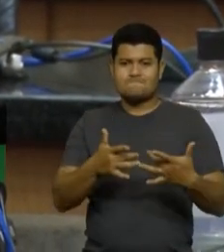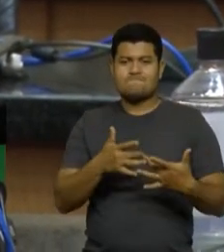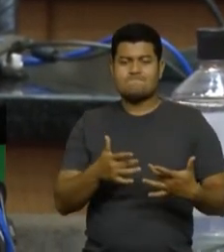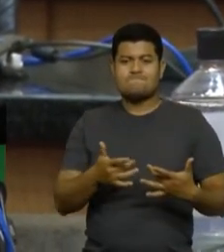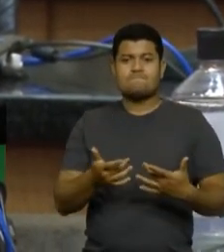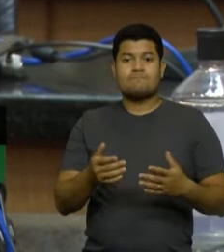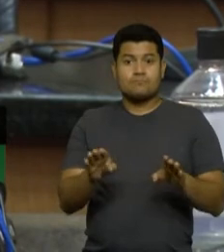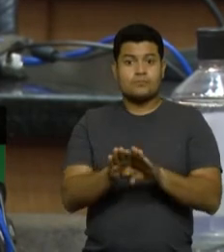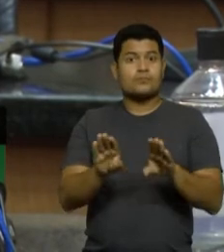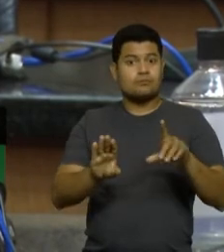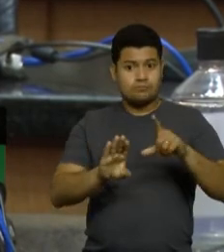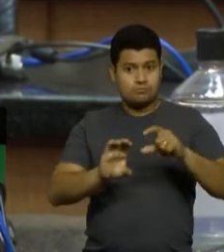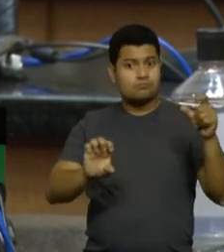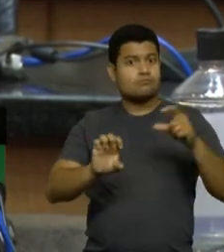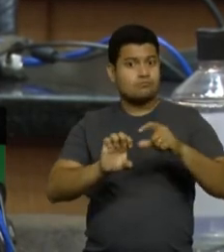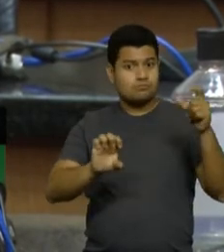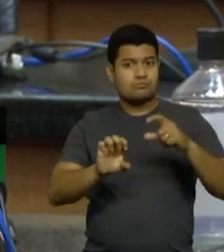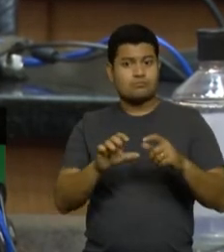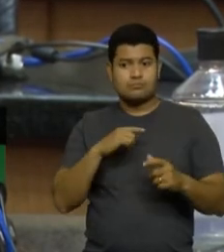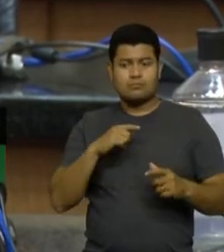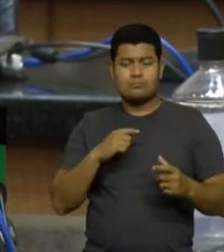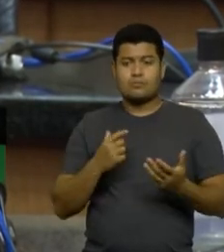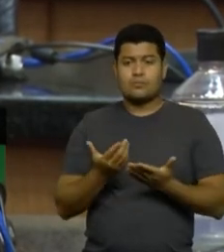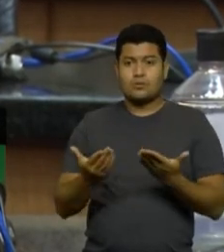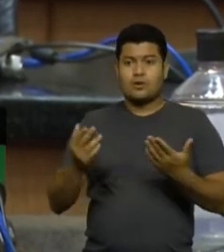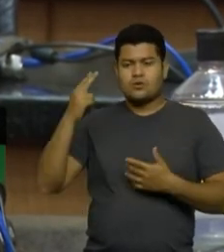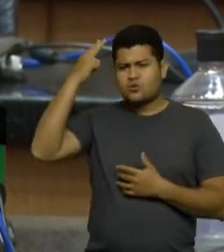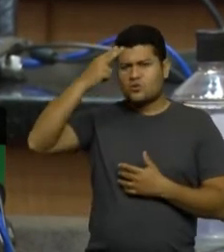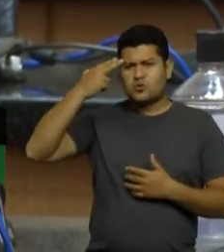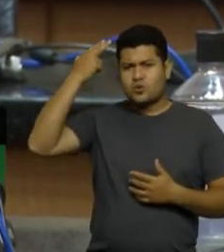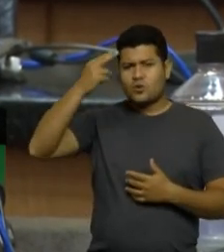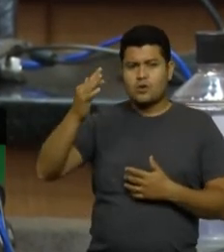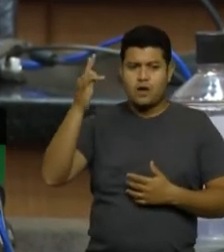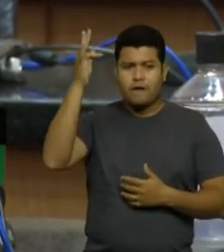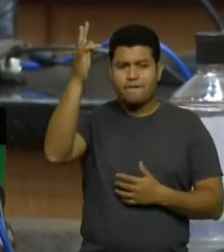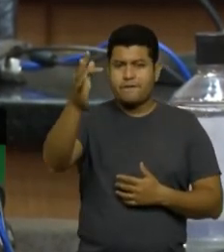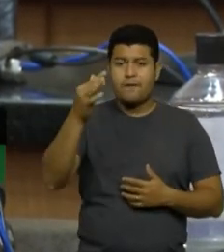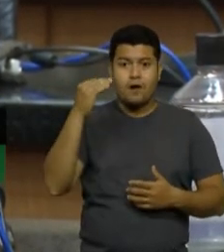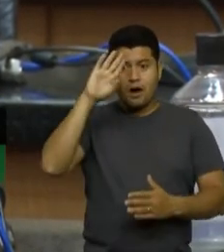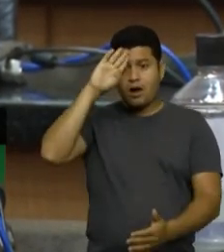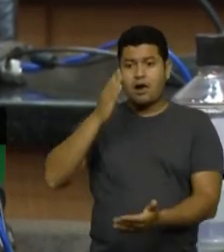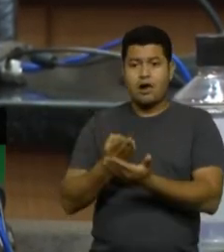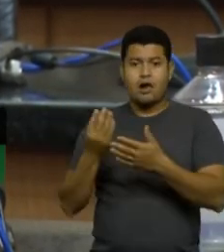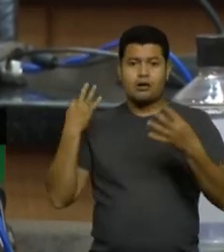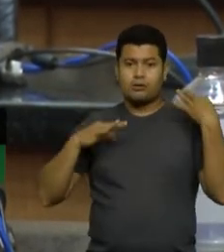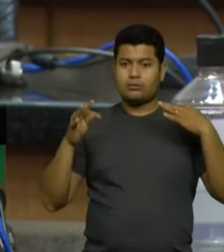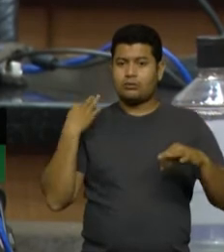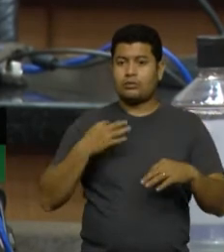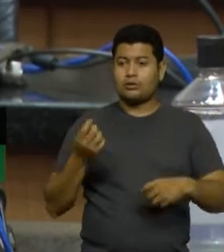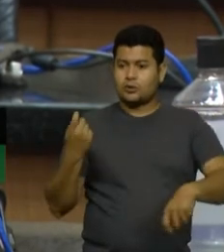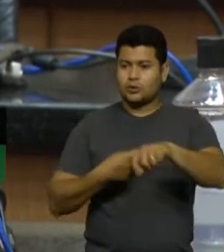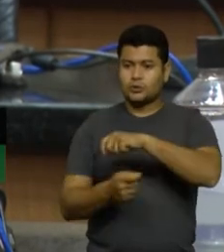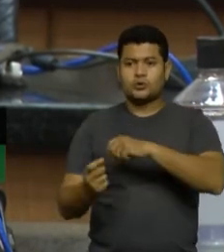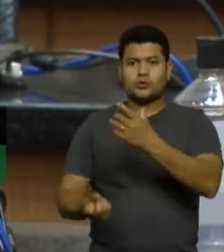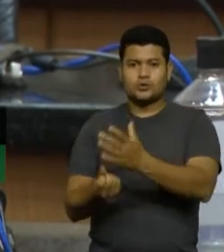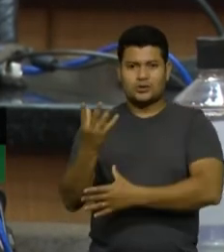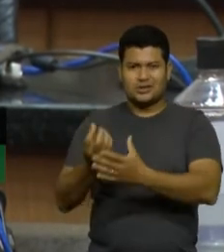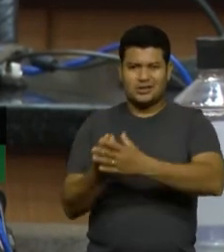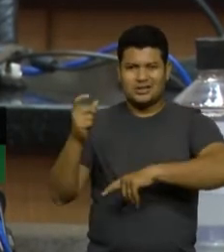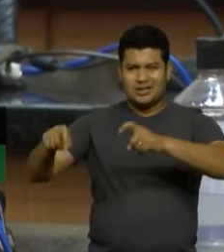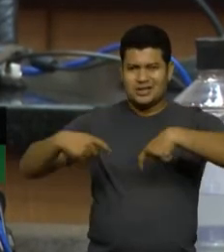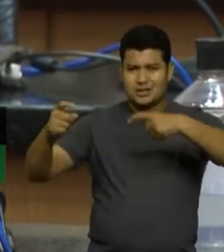empreendedor, que tem sonhos para o futuro, que acredita no turismo, no agronegócio, investe forte